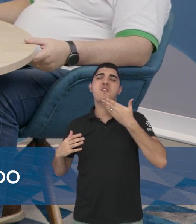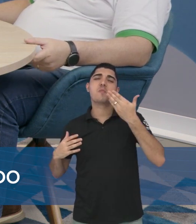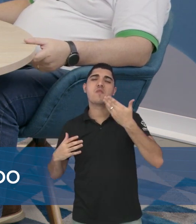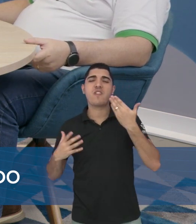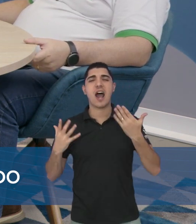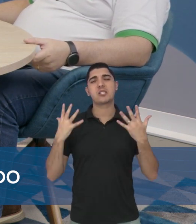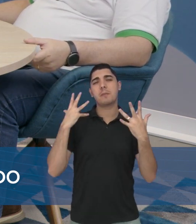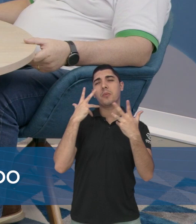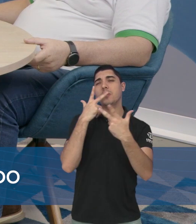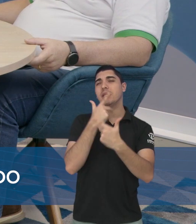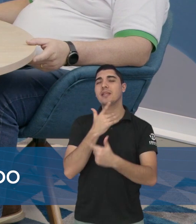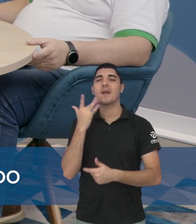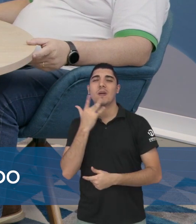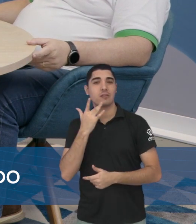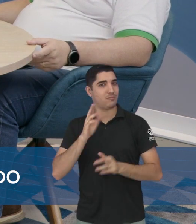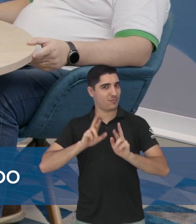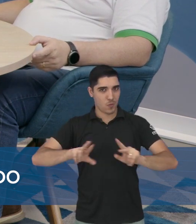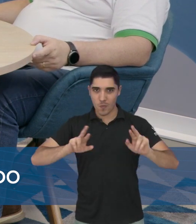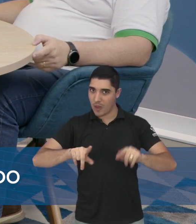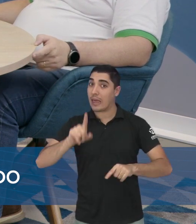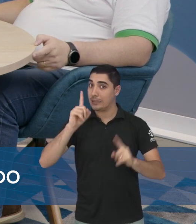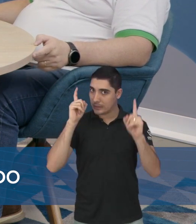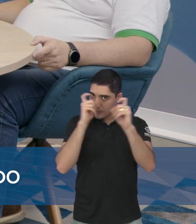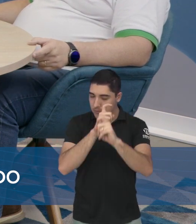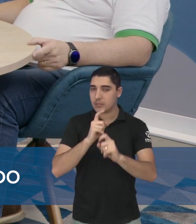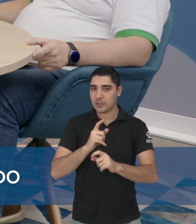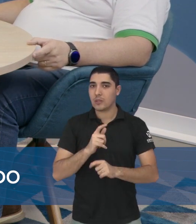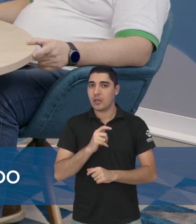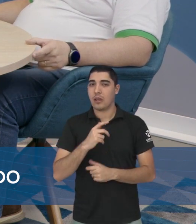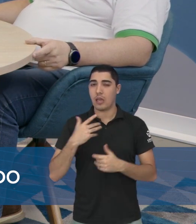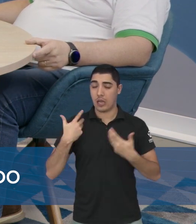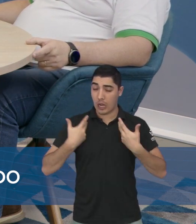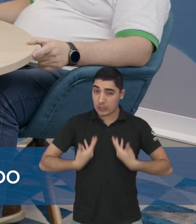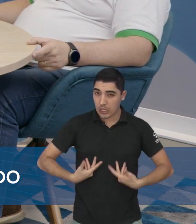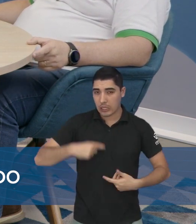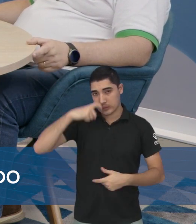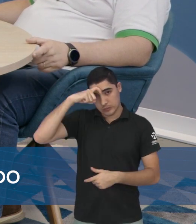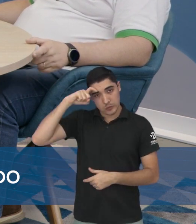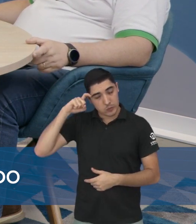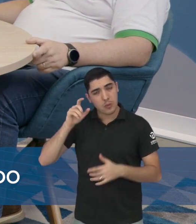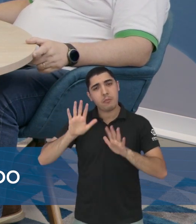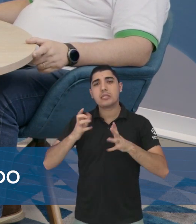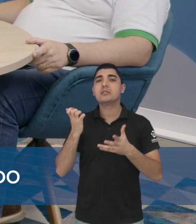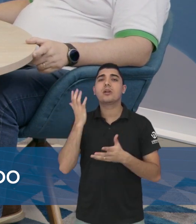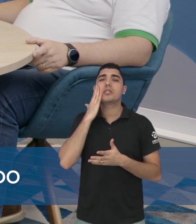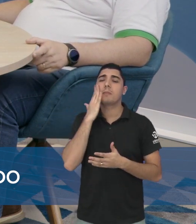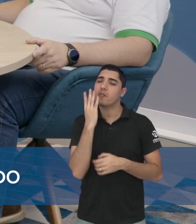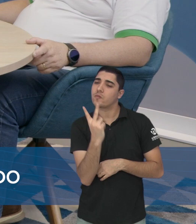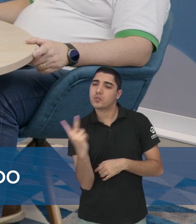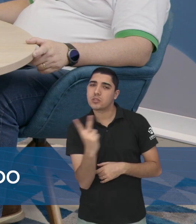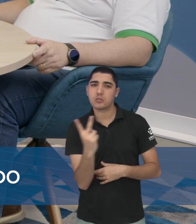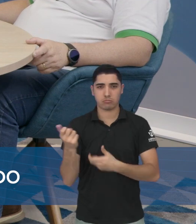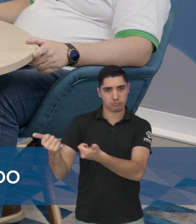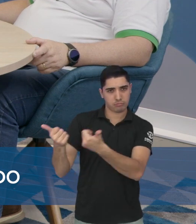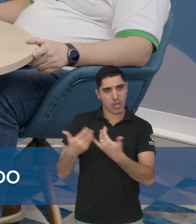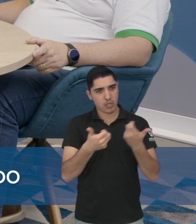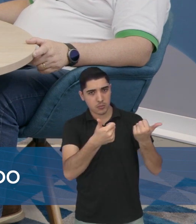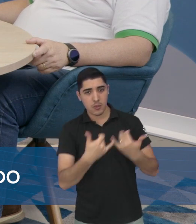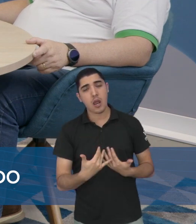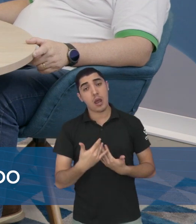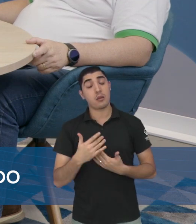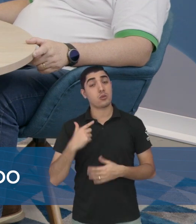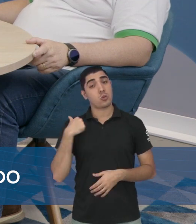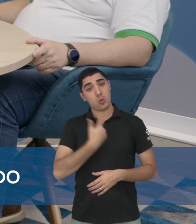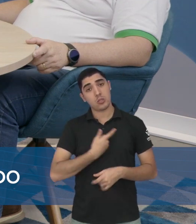pelo contrário, é muito difícil, falta incentivos também. Queria que vocês falassem um pouquinho sobre isso, né? A gente